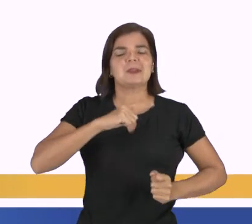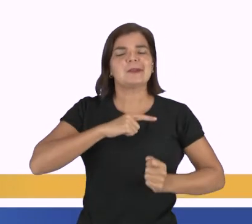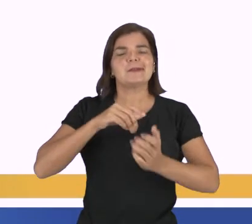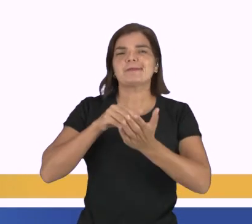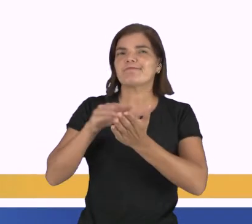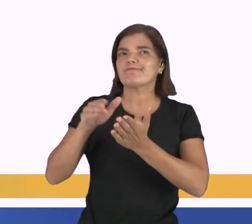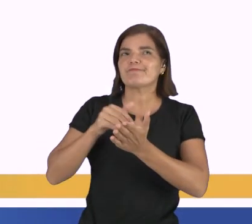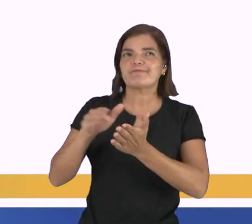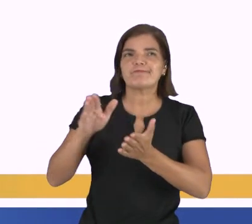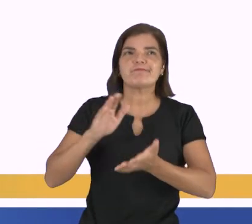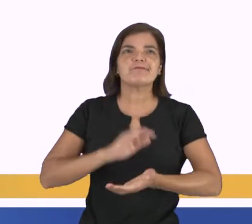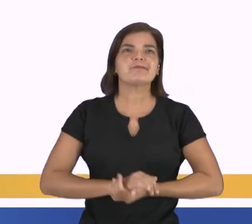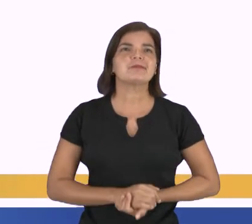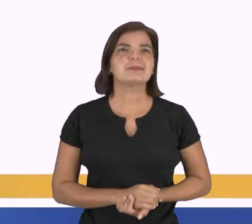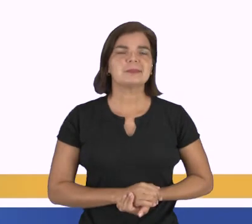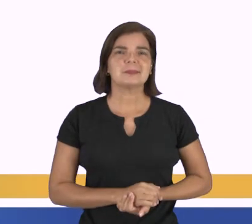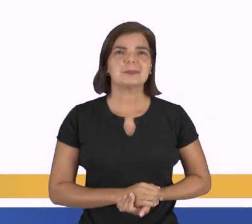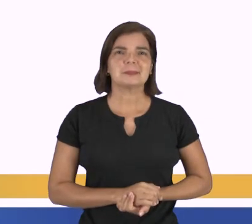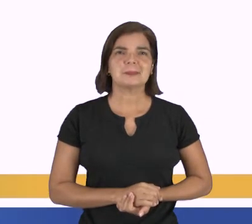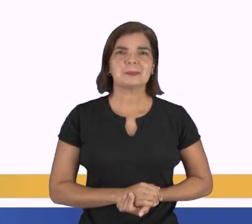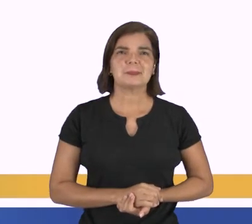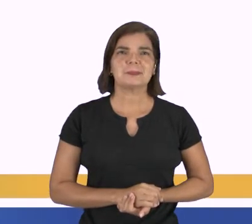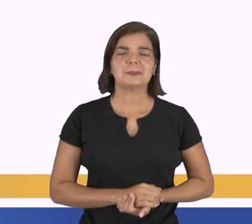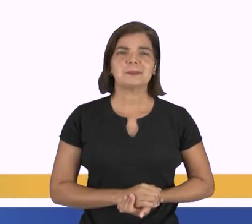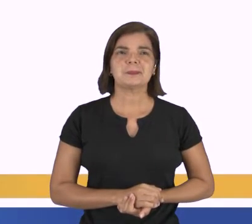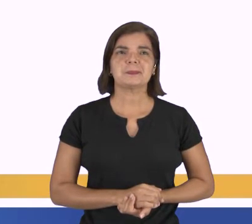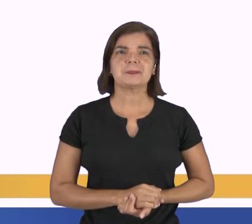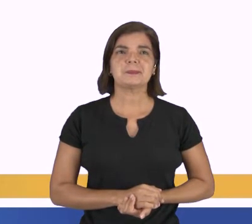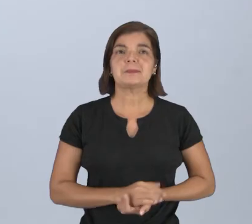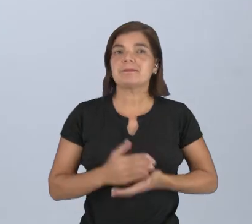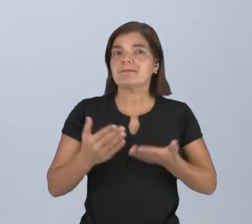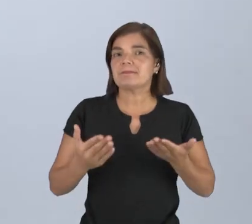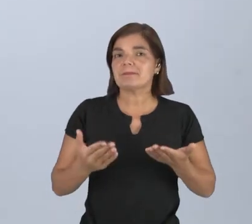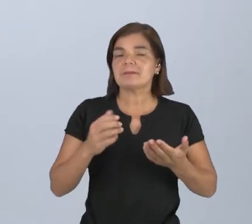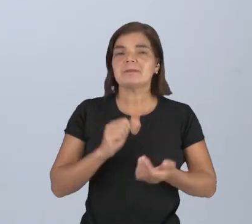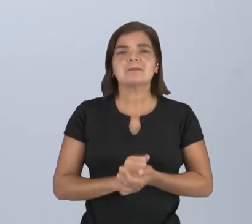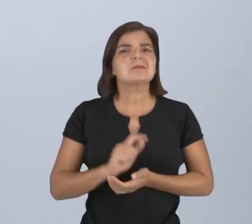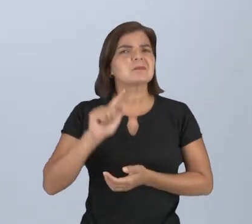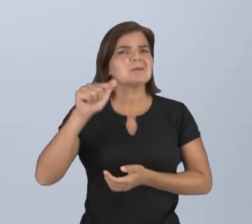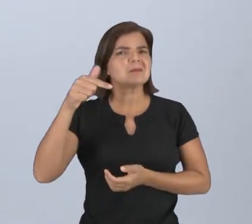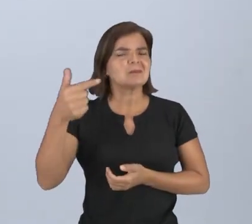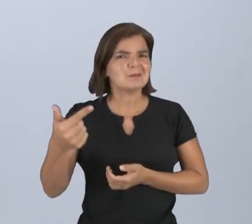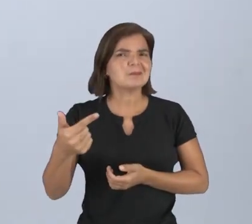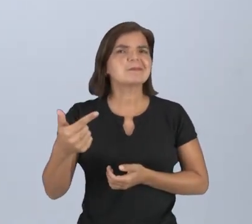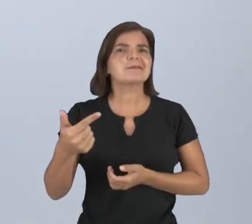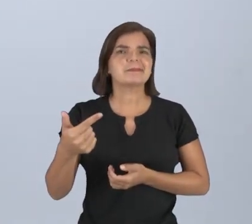escudos não detêm a desolação, né, pessoal? Então, assim, tem outros